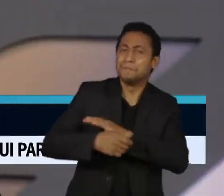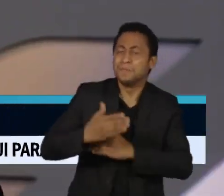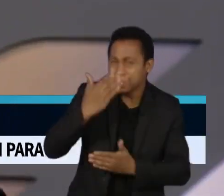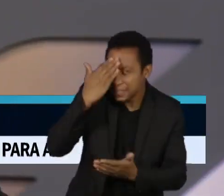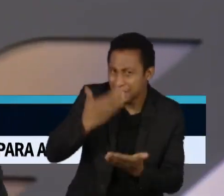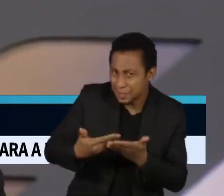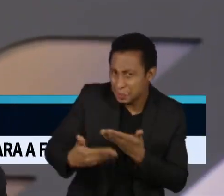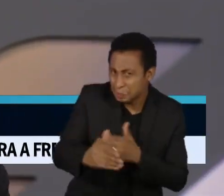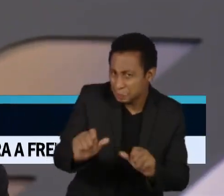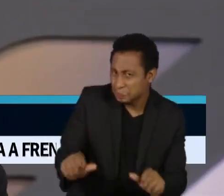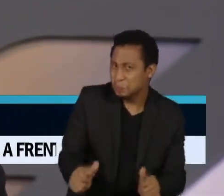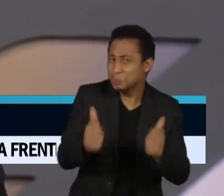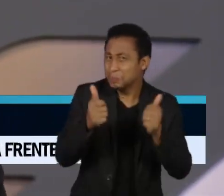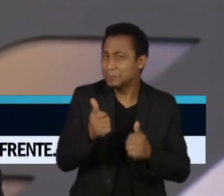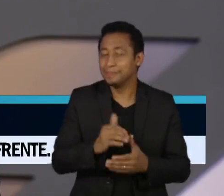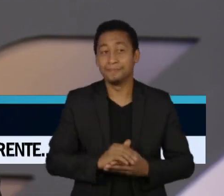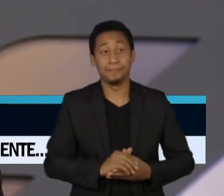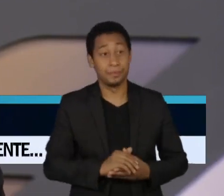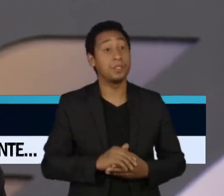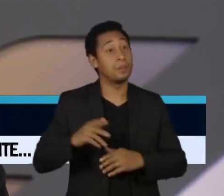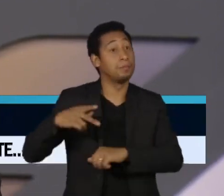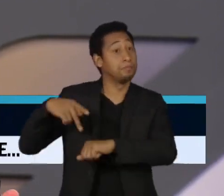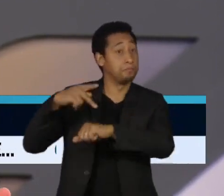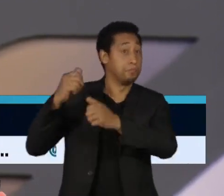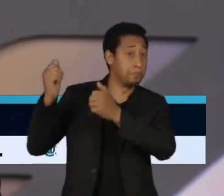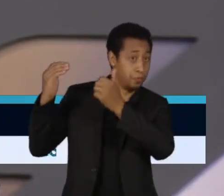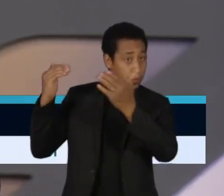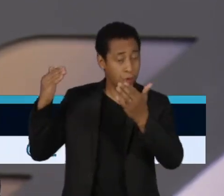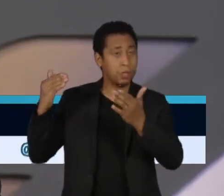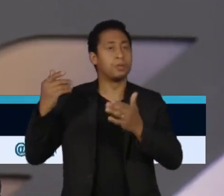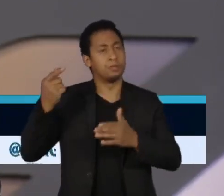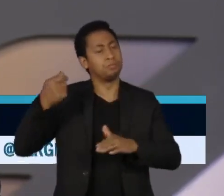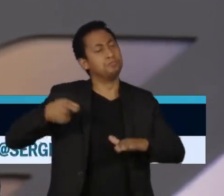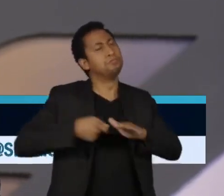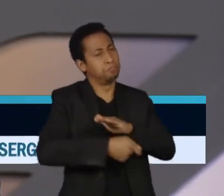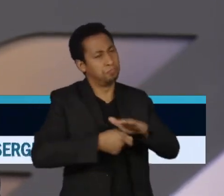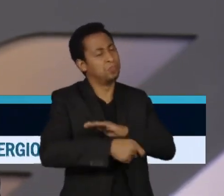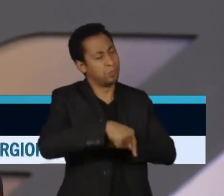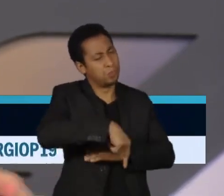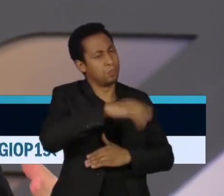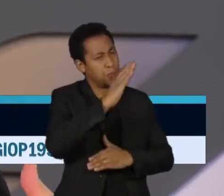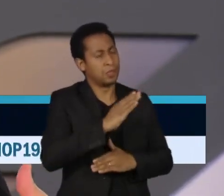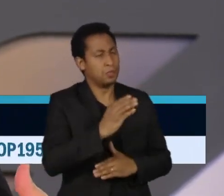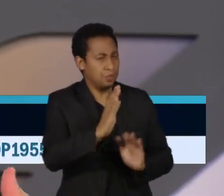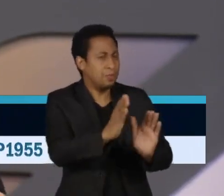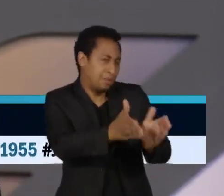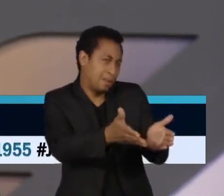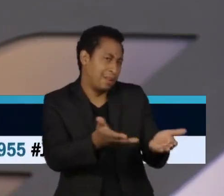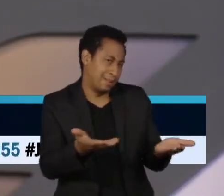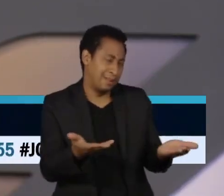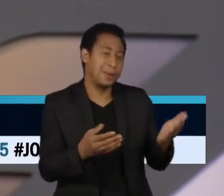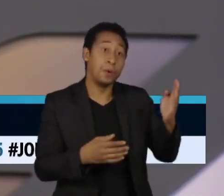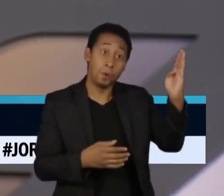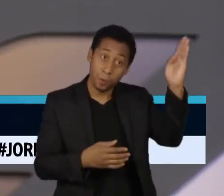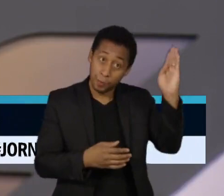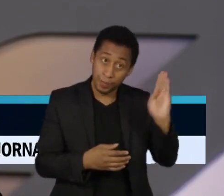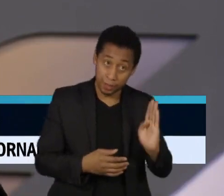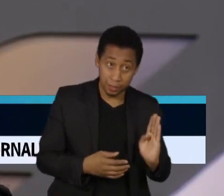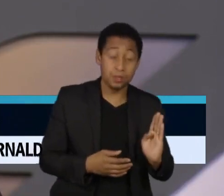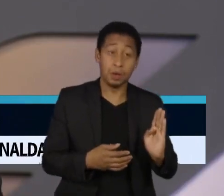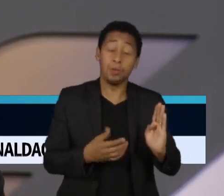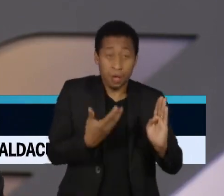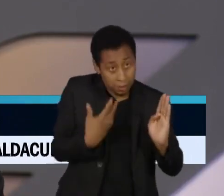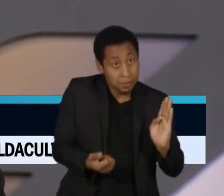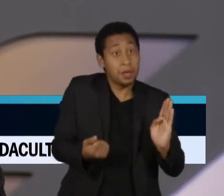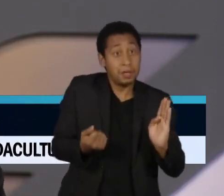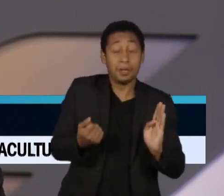Olha, investidor estrangeiro tem no Brasil um tempo, é curioso, o Brasil tem um modelo que sempre foi fechado comercialmente e muito aberto para